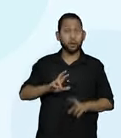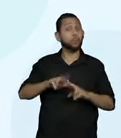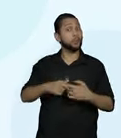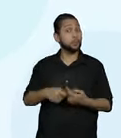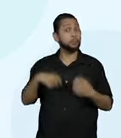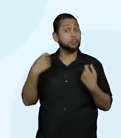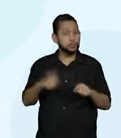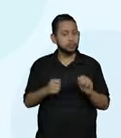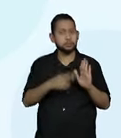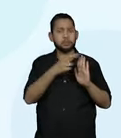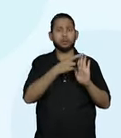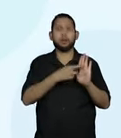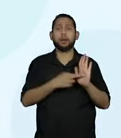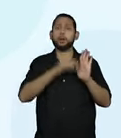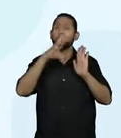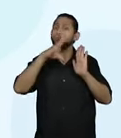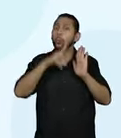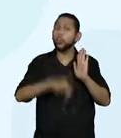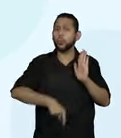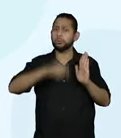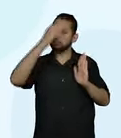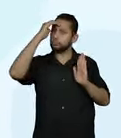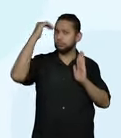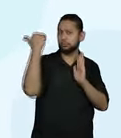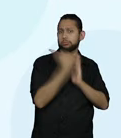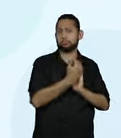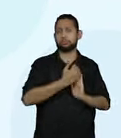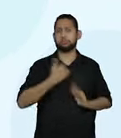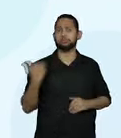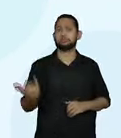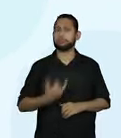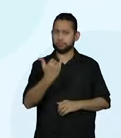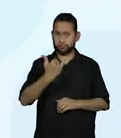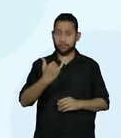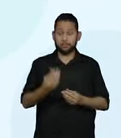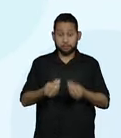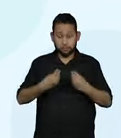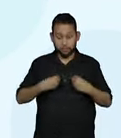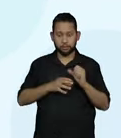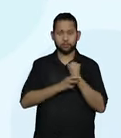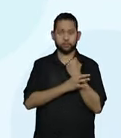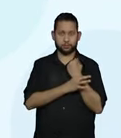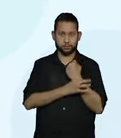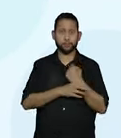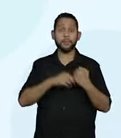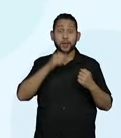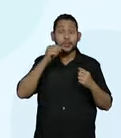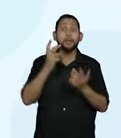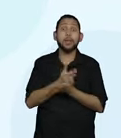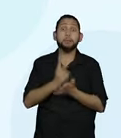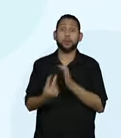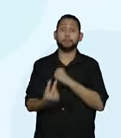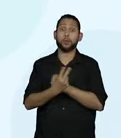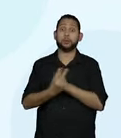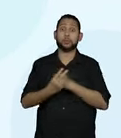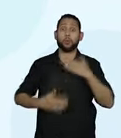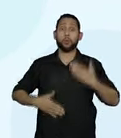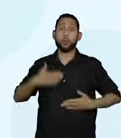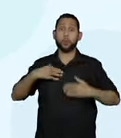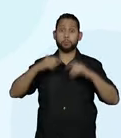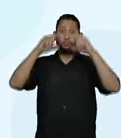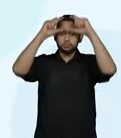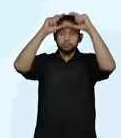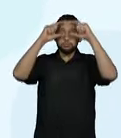necessário conhecer e aplicar uma série de regras básicas de segurança, EPI. No